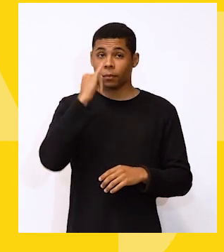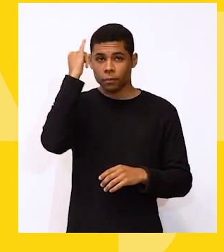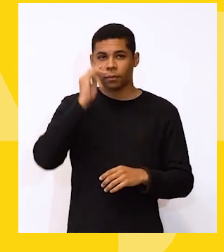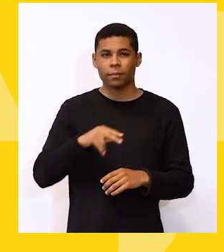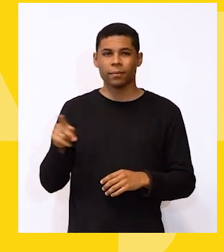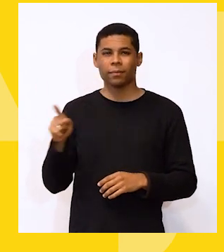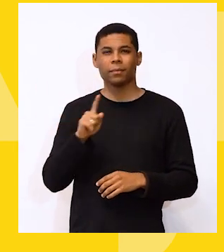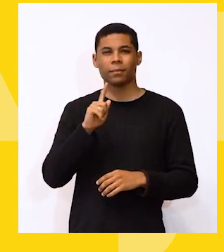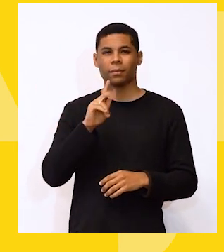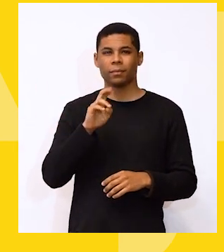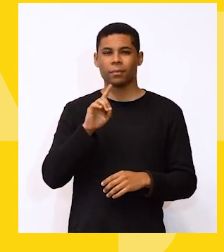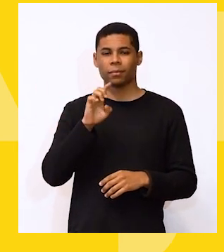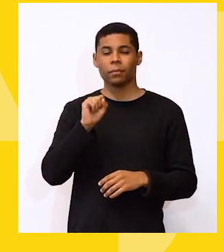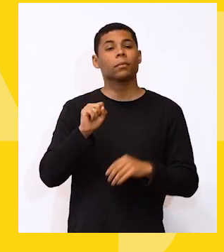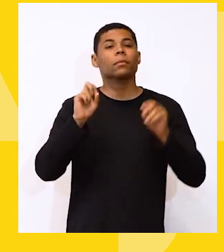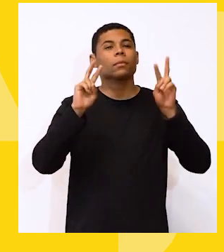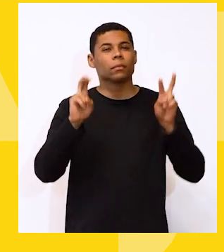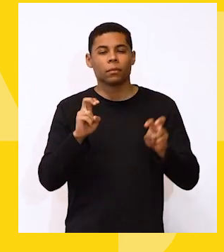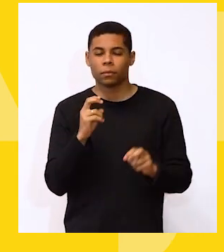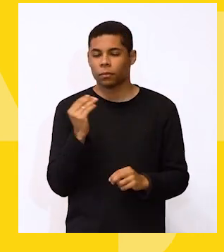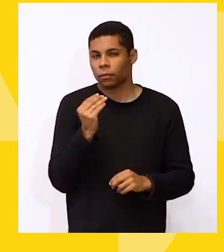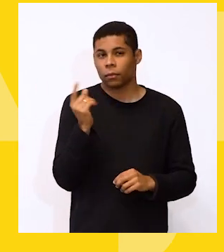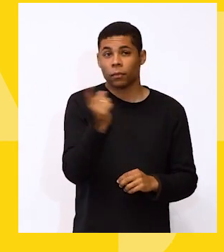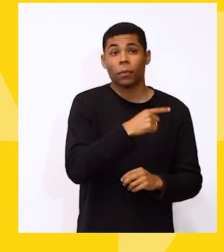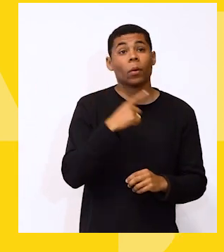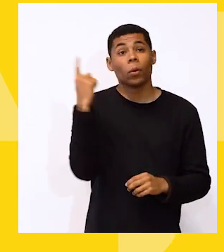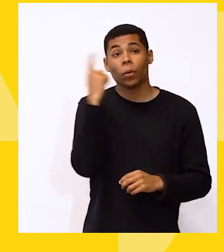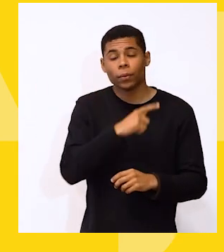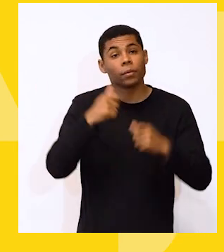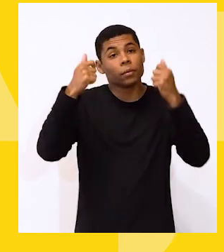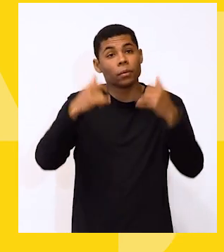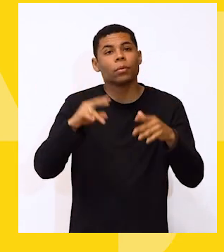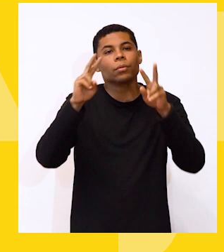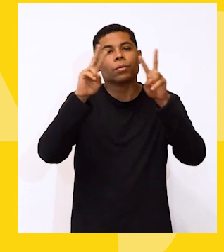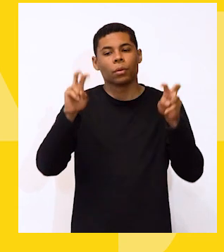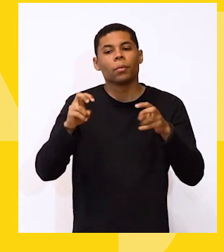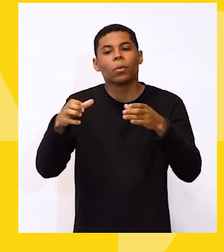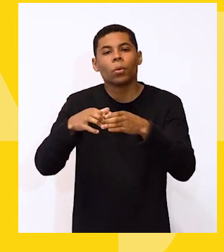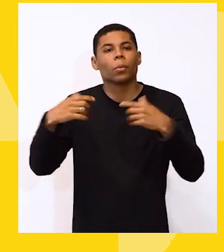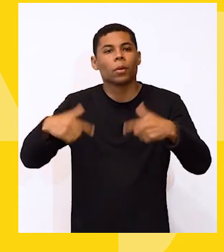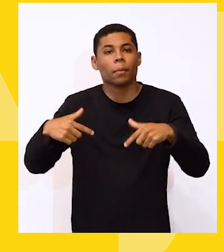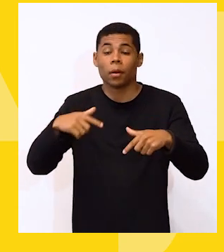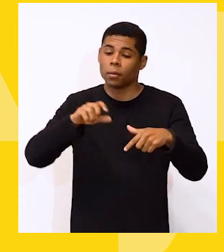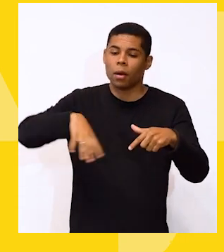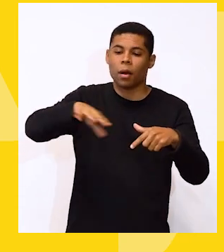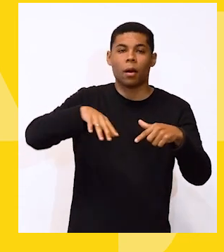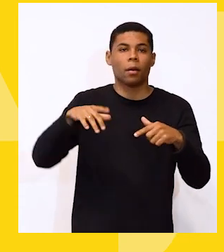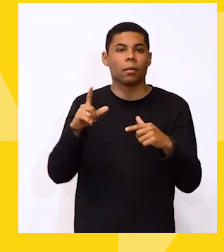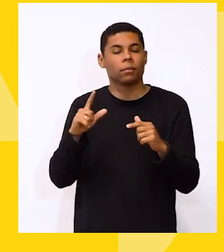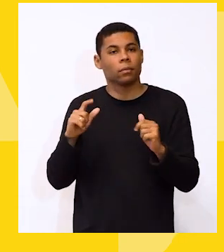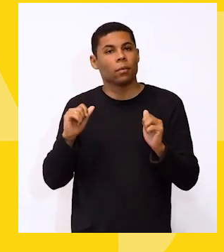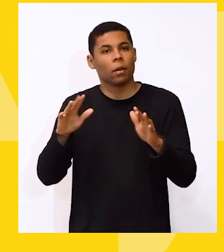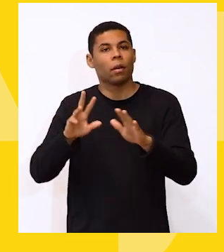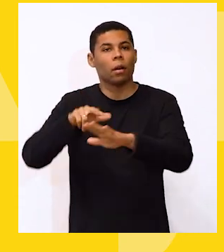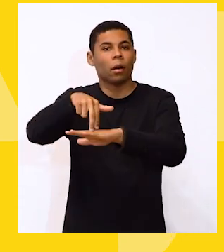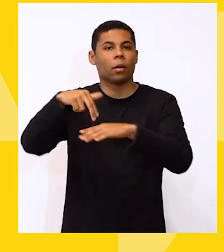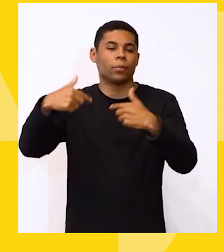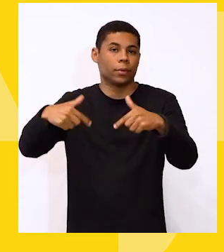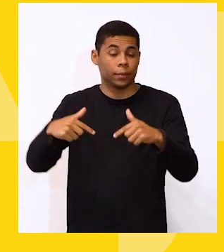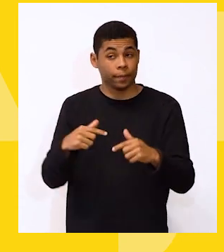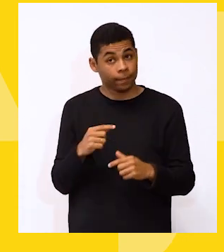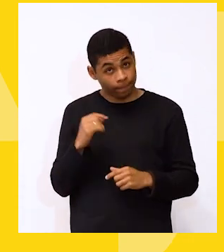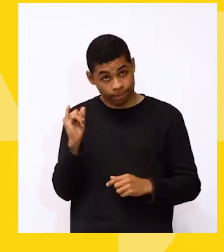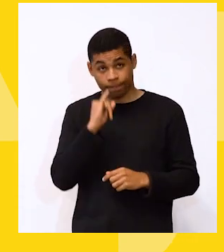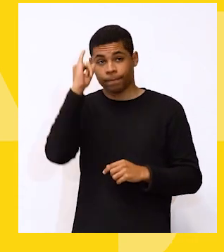professor gerdia a questão de destacar os grupos de trabalho as áreas de atuação isso também deu bastante discussão dentro dos grupos né